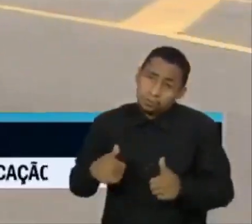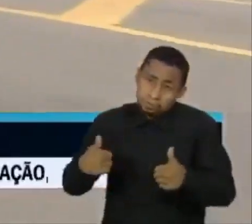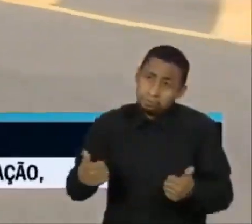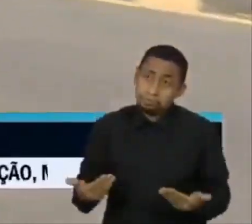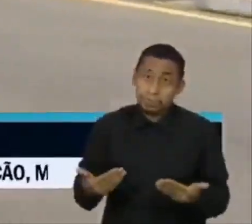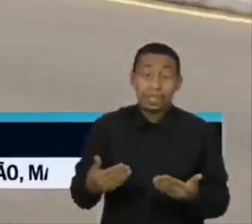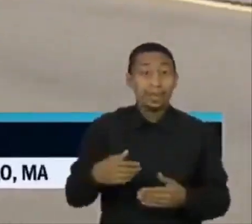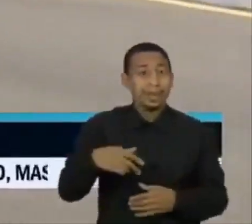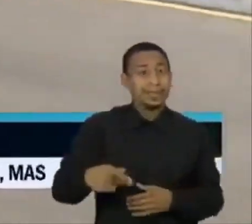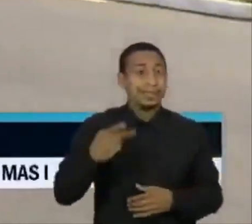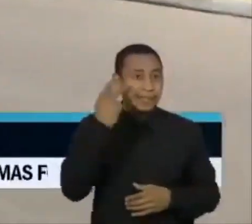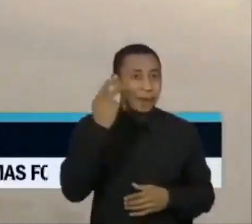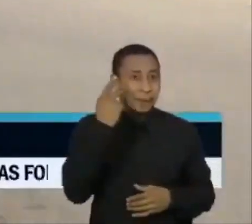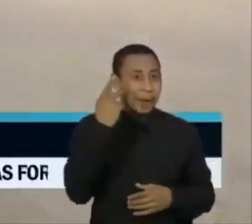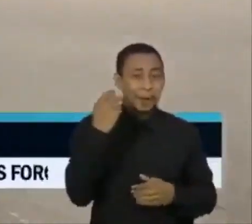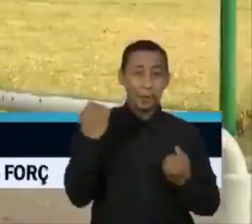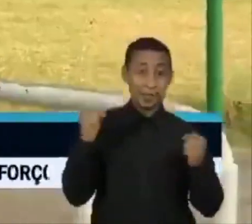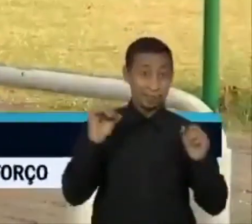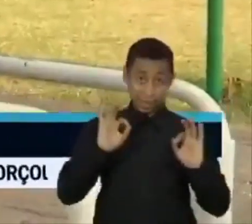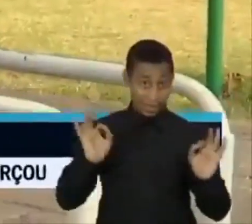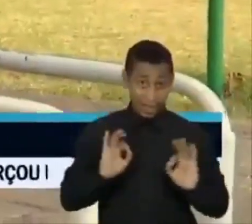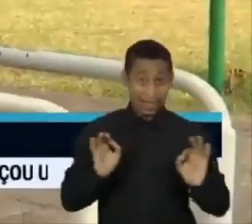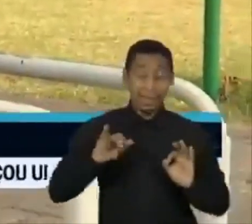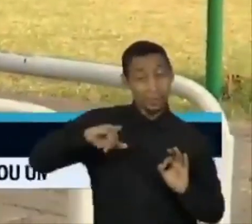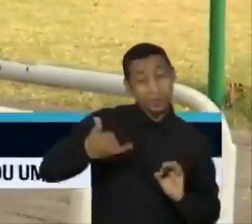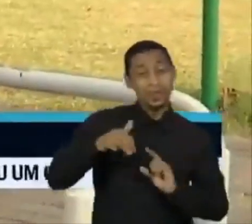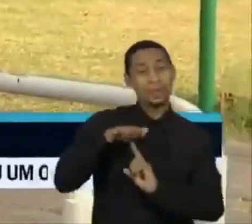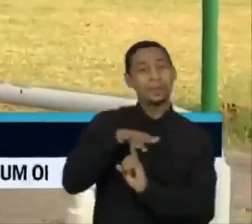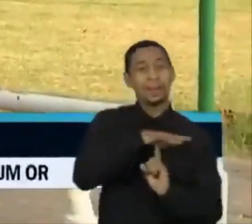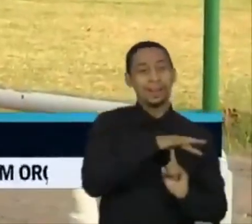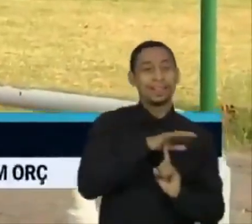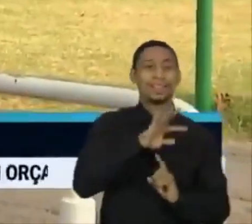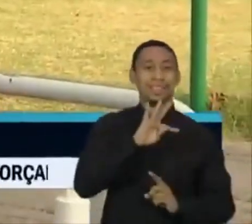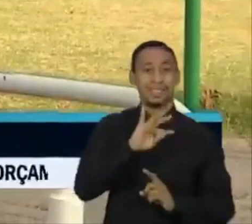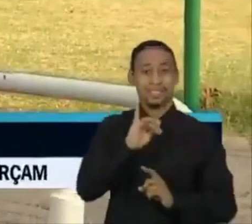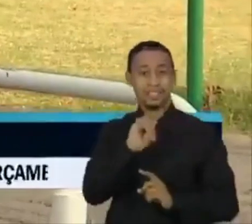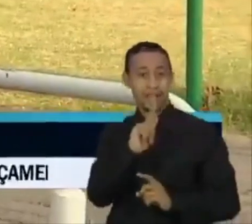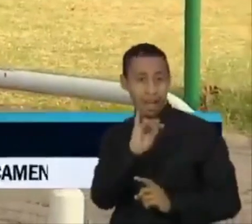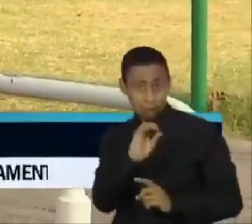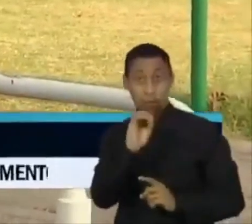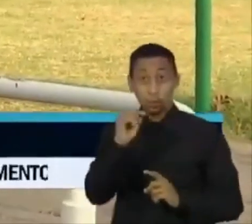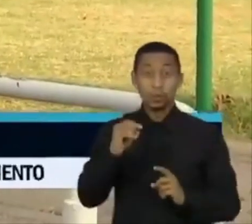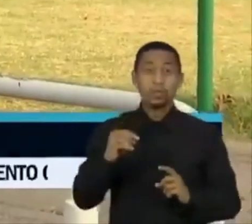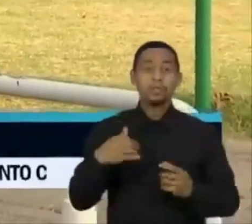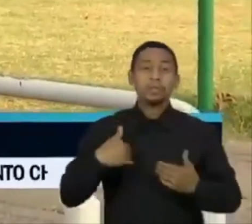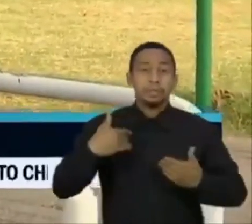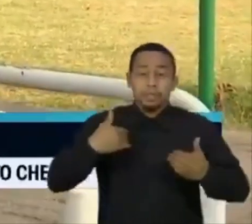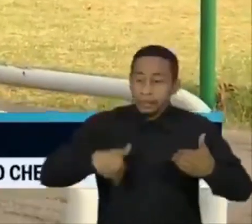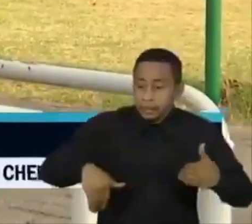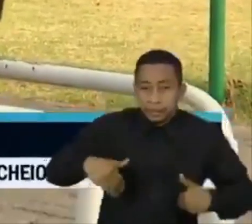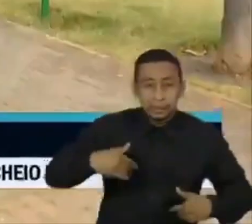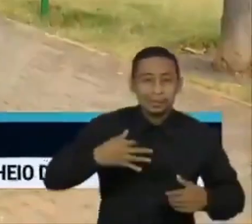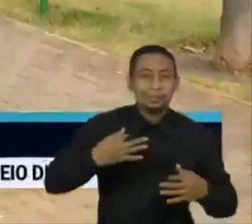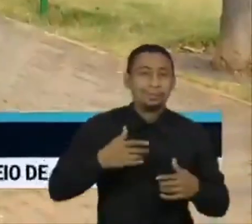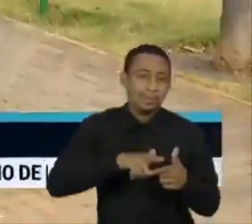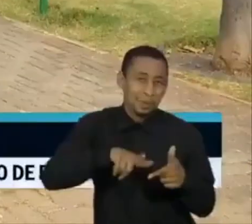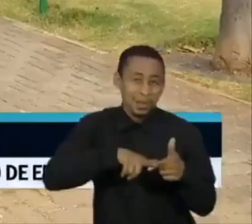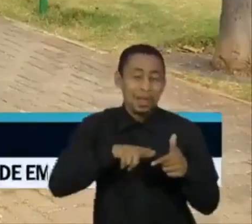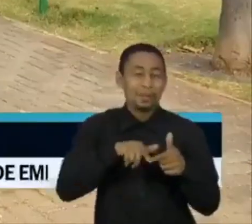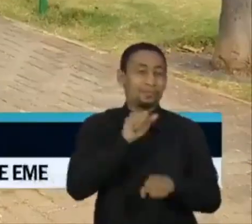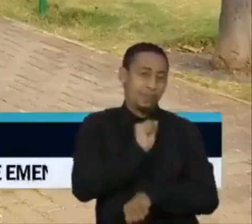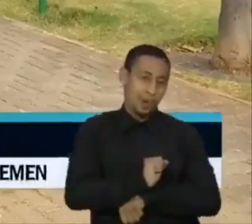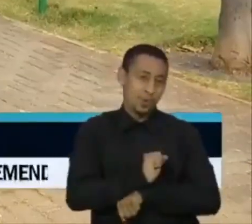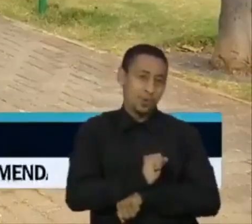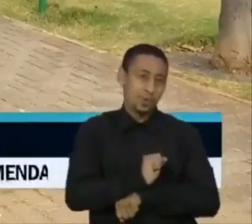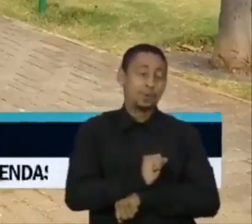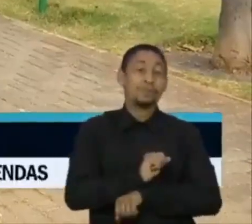e quem São Paulo que não vai academia aproveita o parque como Thiago ele teve uma lesão ficou alguns meses sem fazer exercícios E